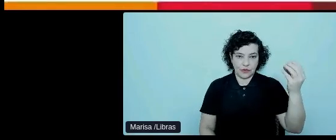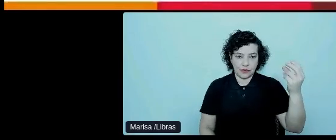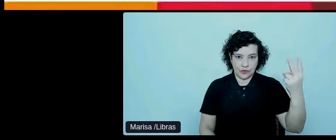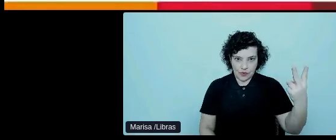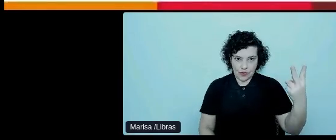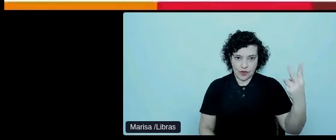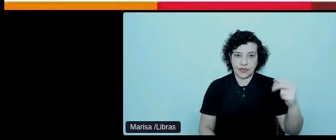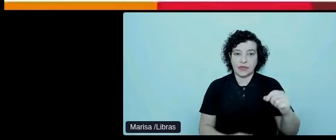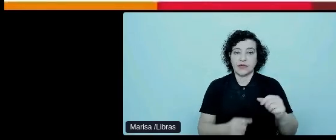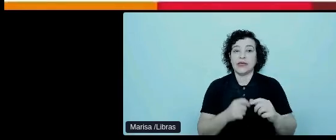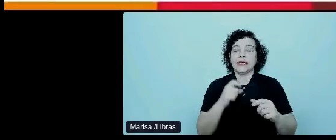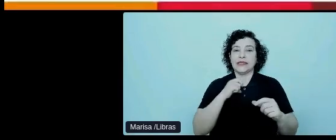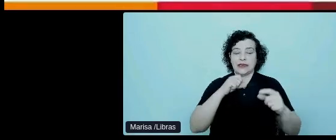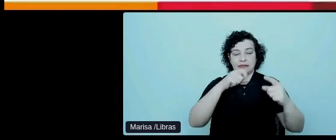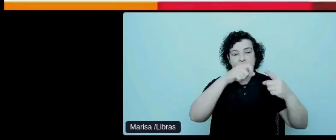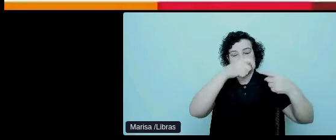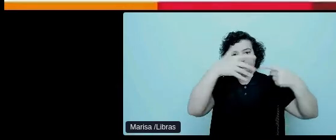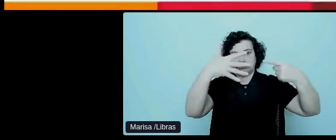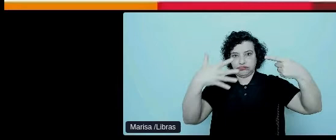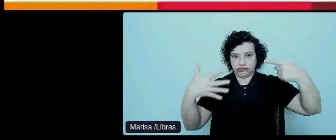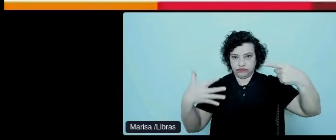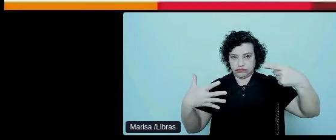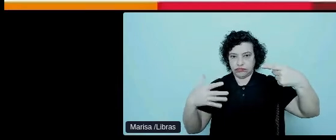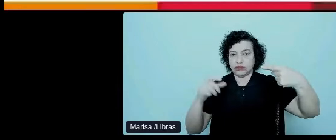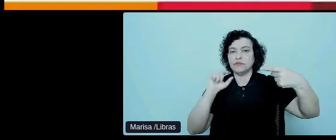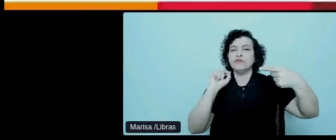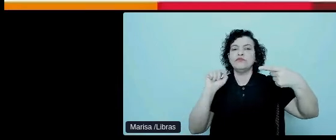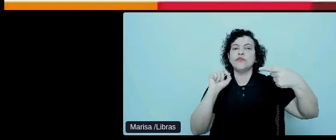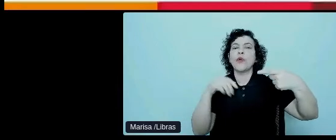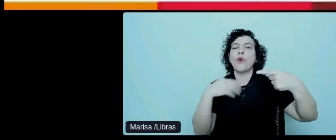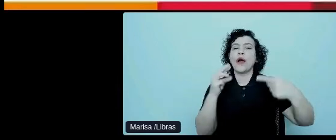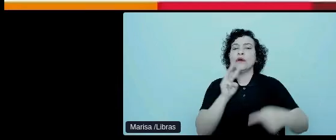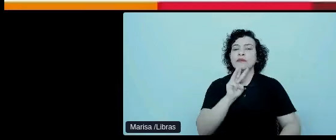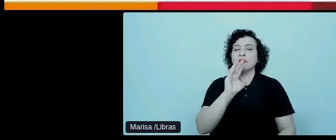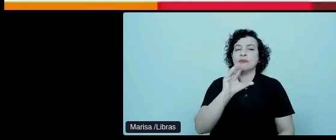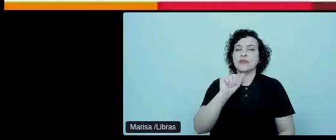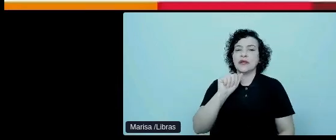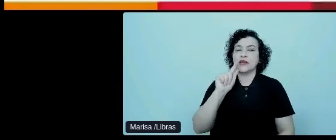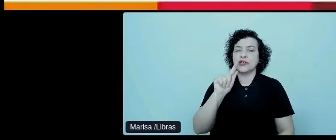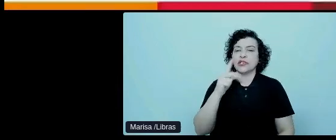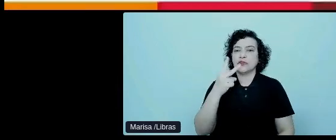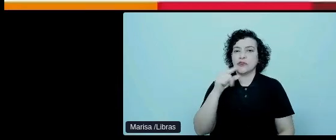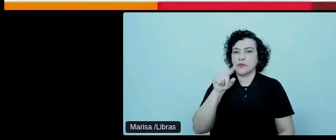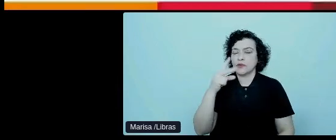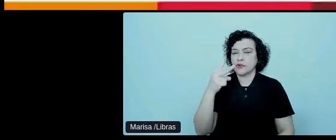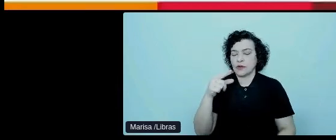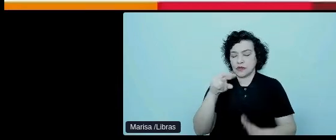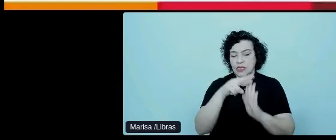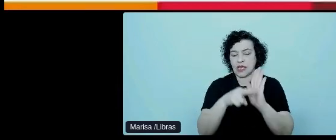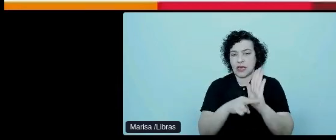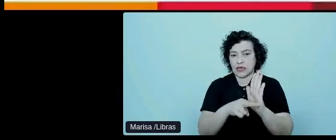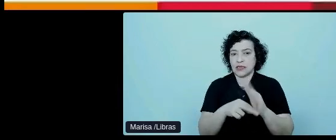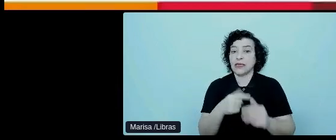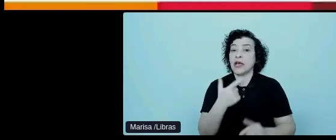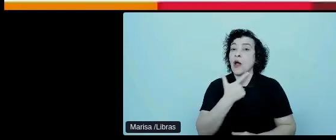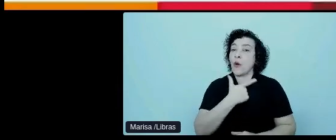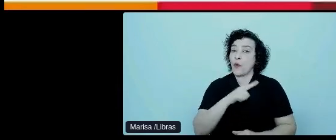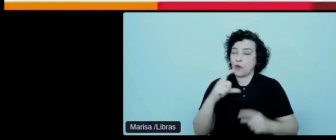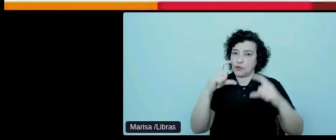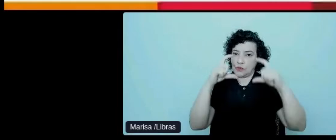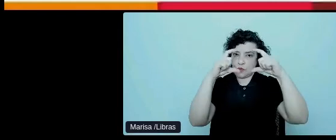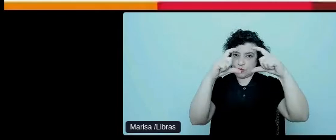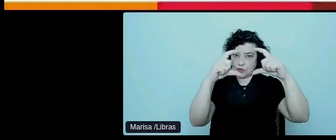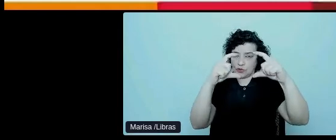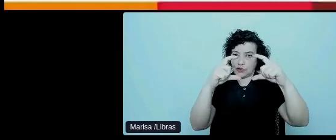escrito princípios. Então, quais são os princípios, né, da WCAG 2.2? Eu tenho um outro post-it em amarelo que